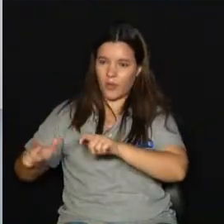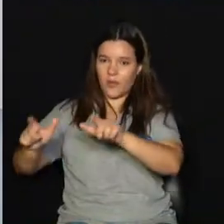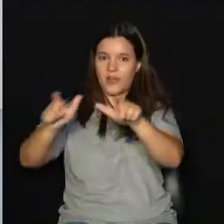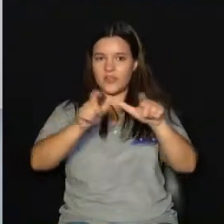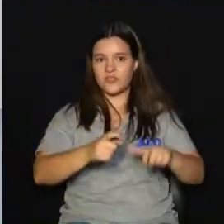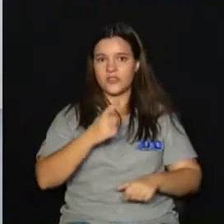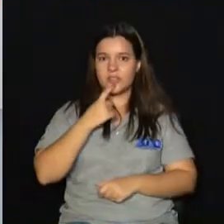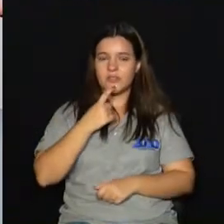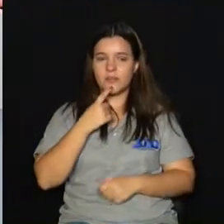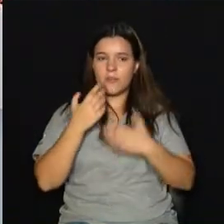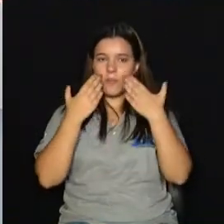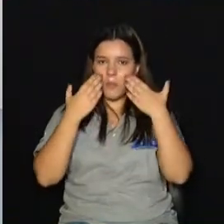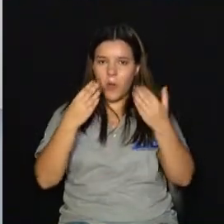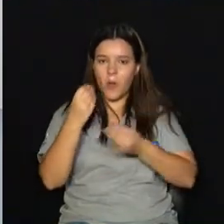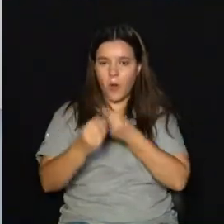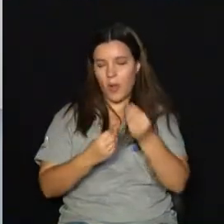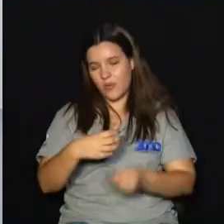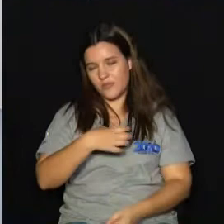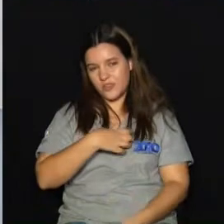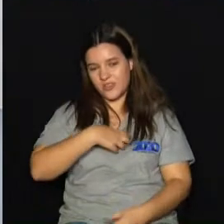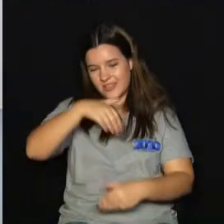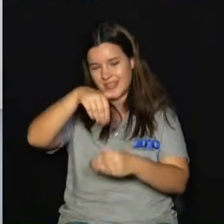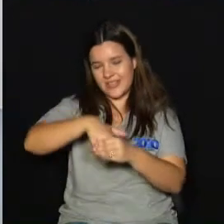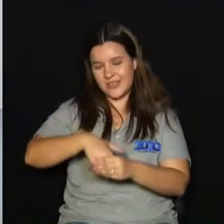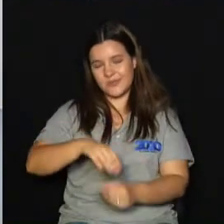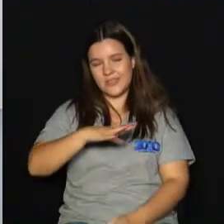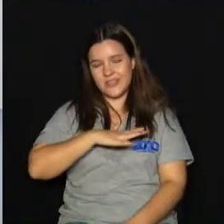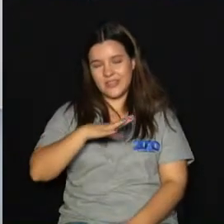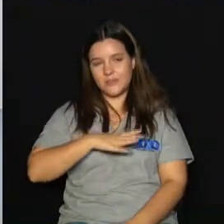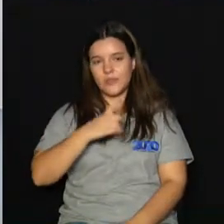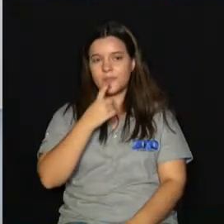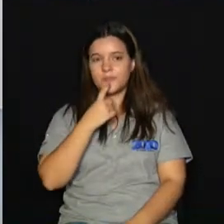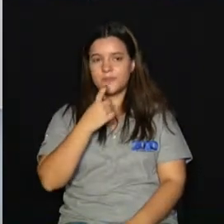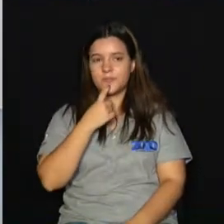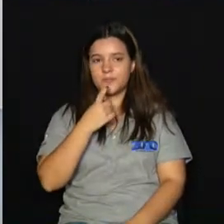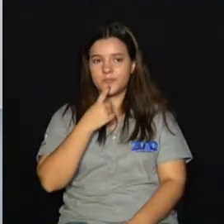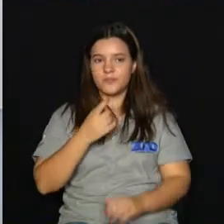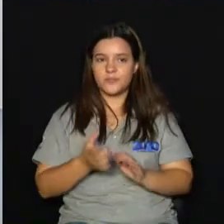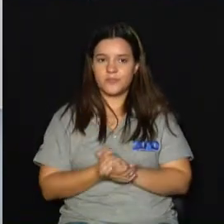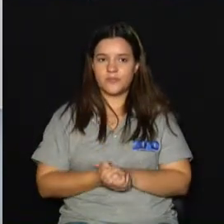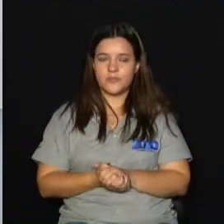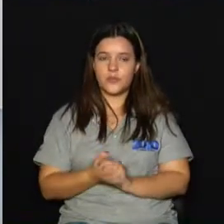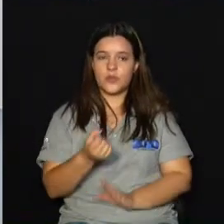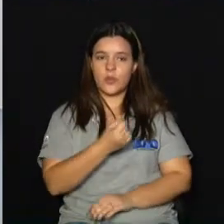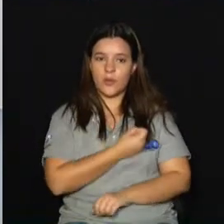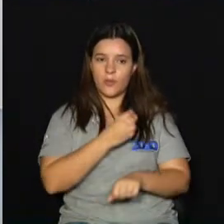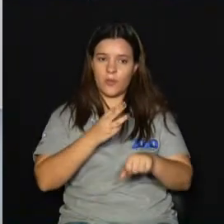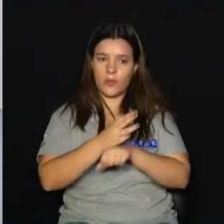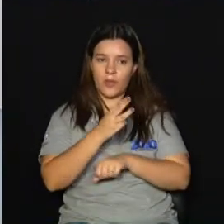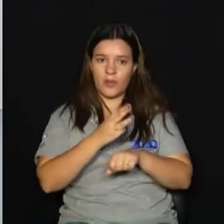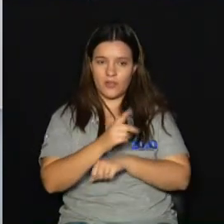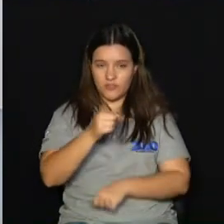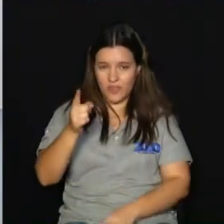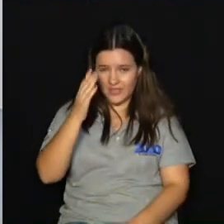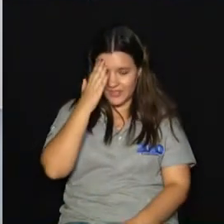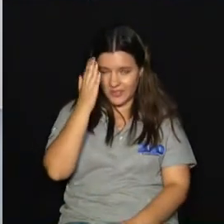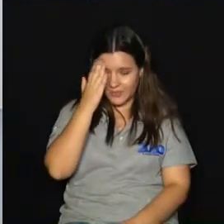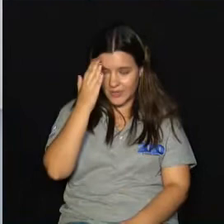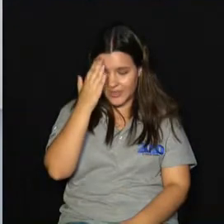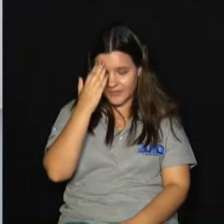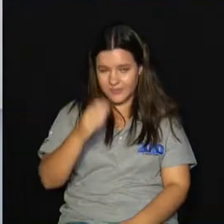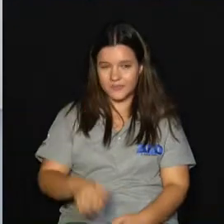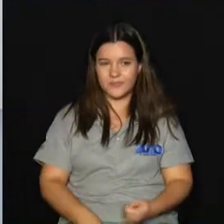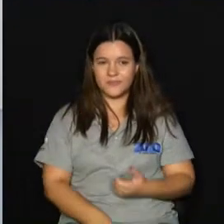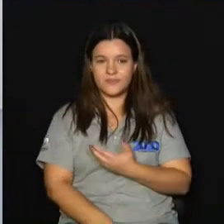para a gente o clima das eleições na cidade de Campinas. Número do WhatsApp, você já sabe, 19DDD